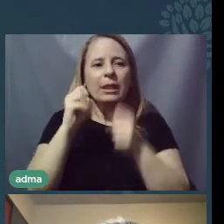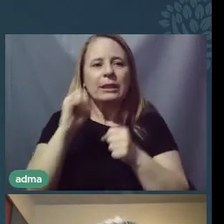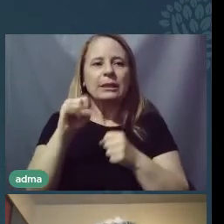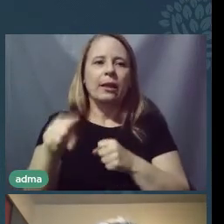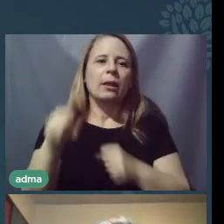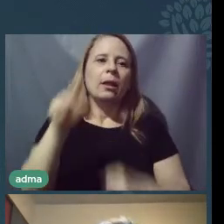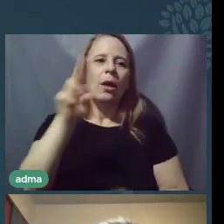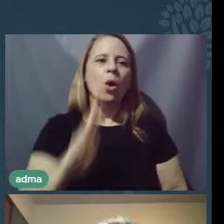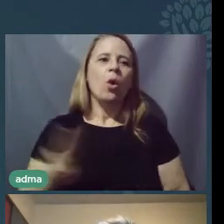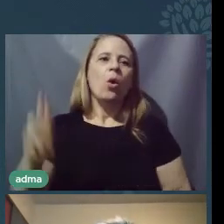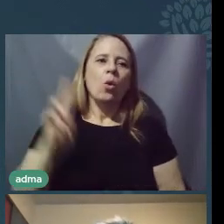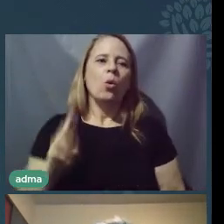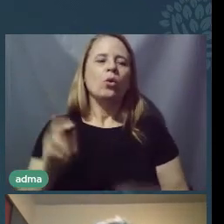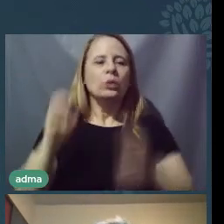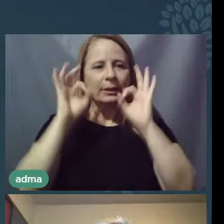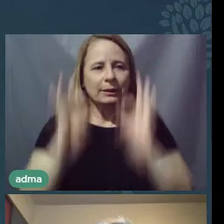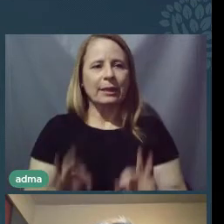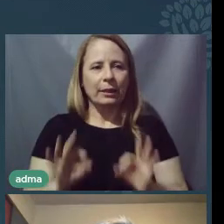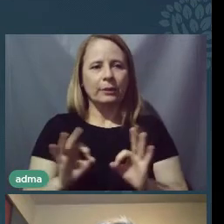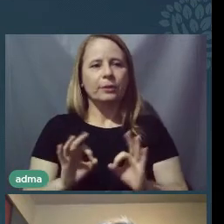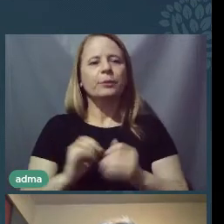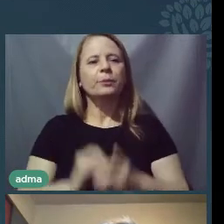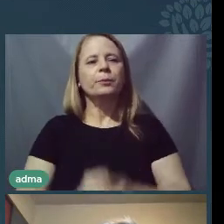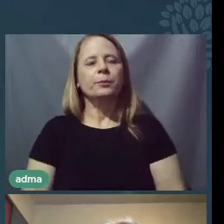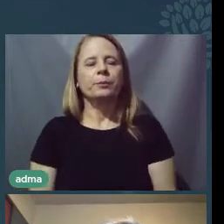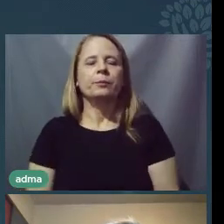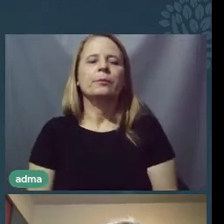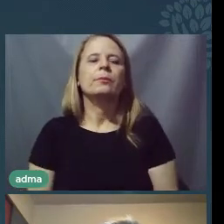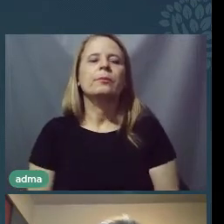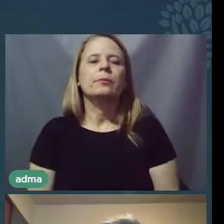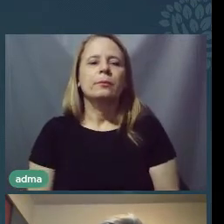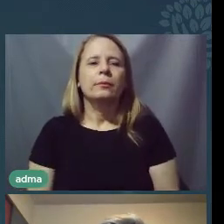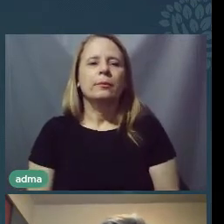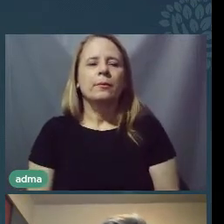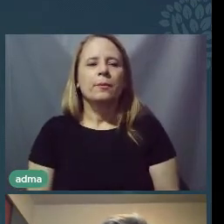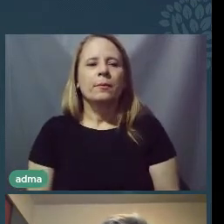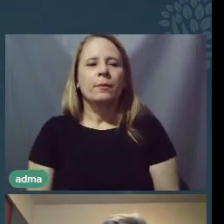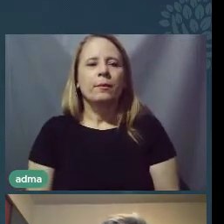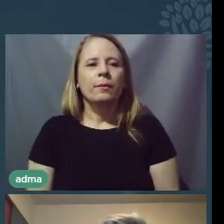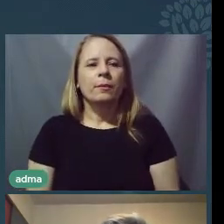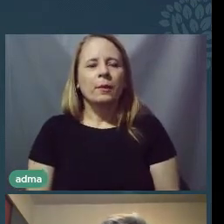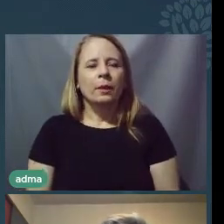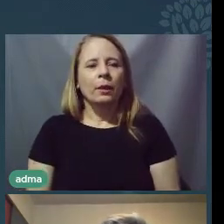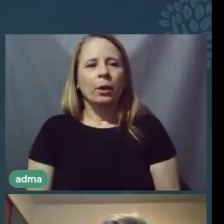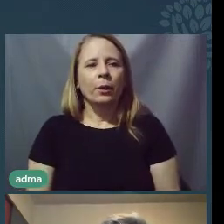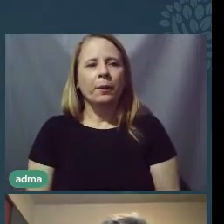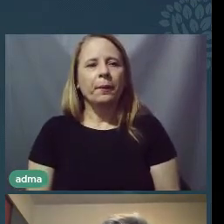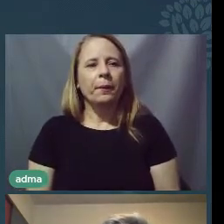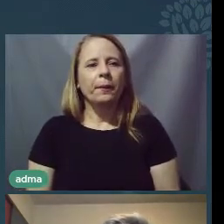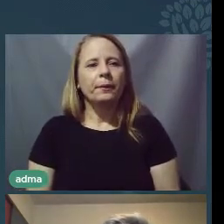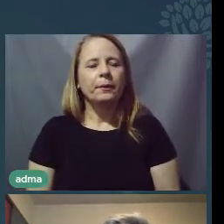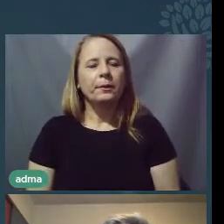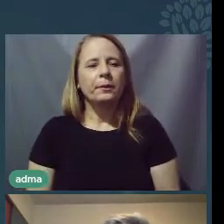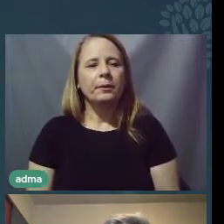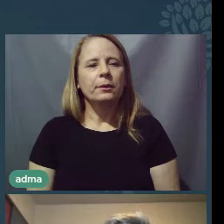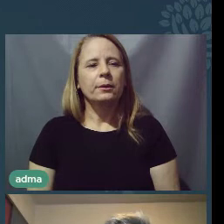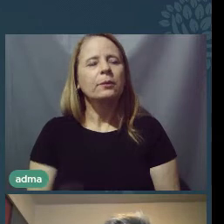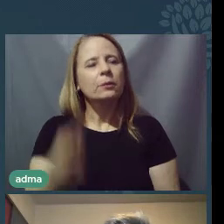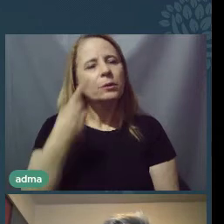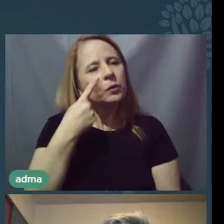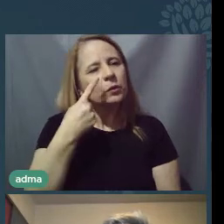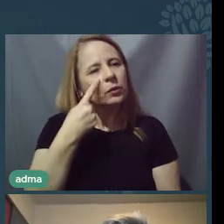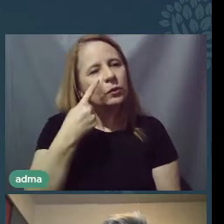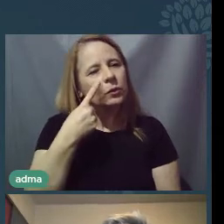a verificação da qualidade da técnica inalatória. Vocês vão ver que uma técnica